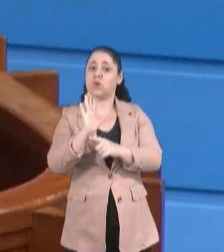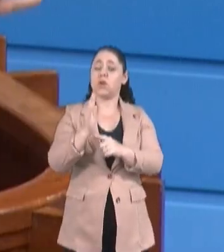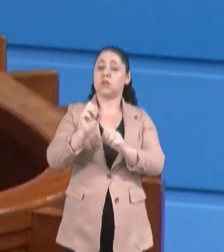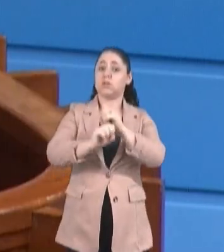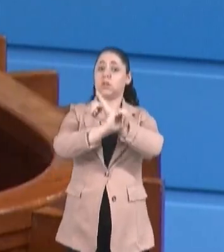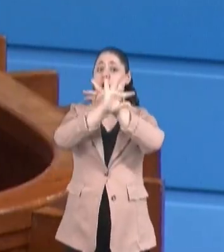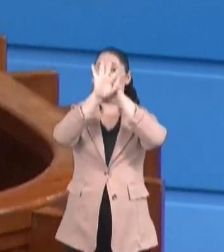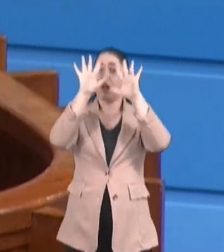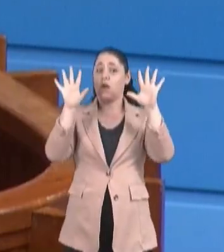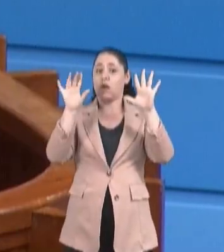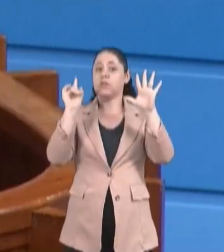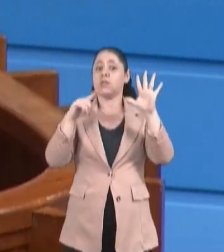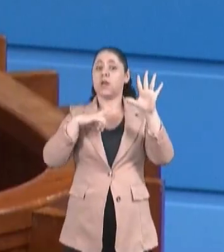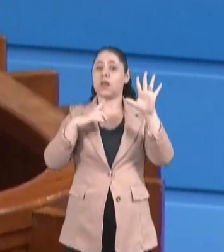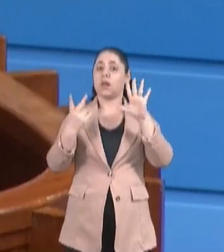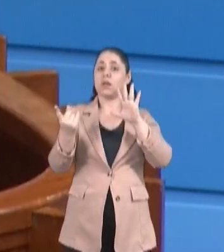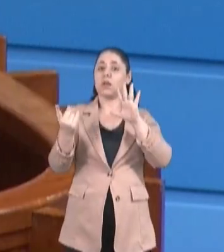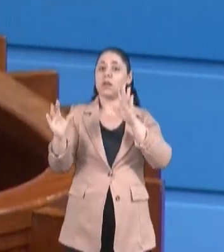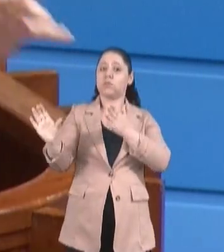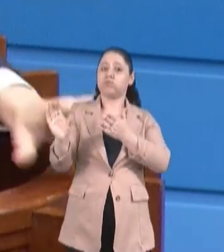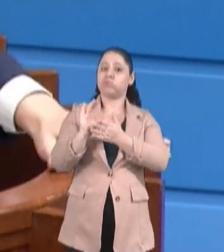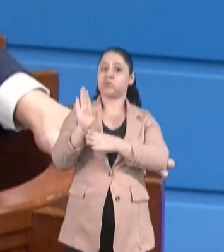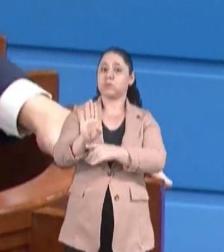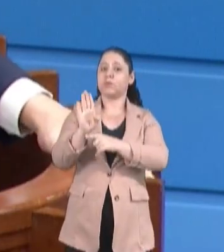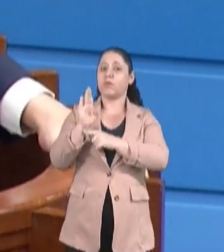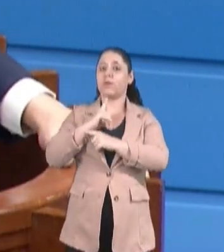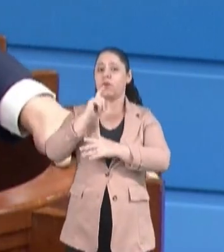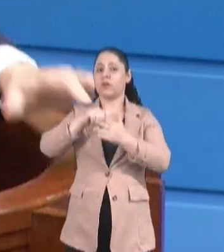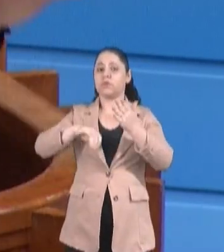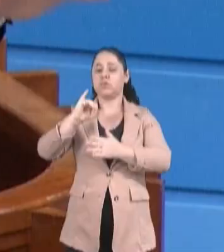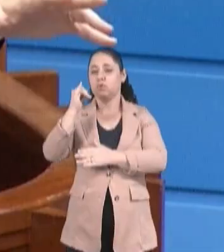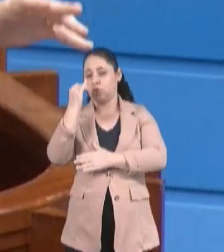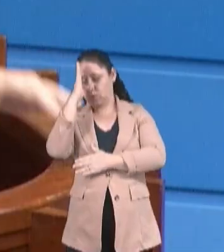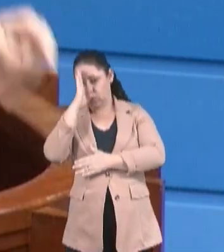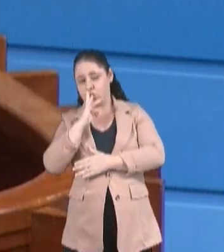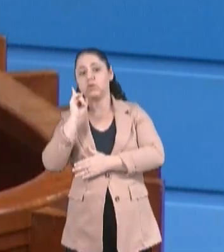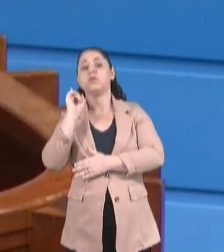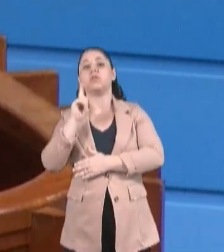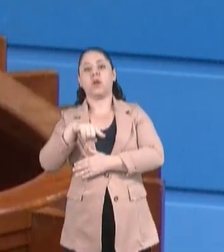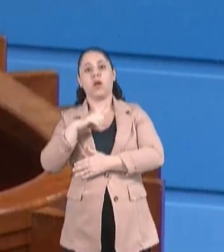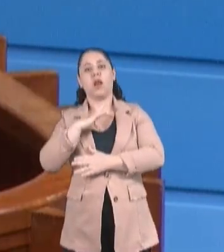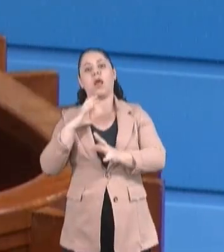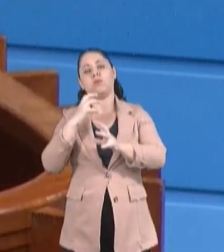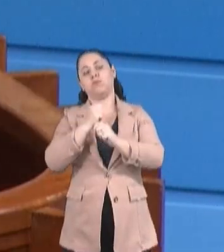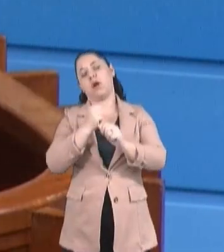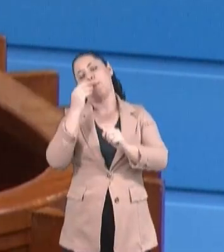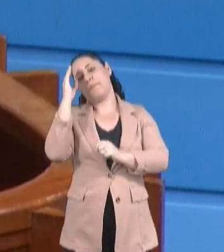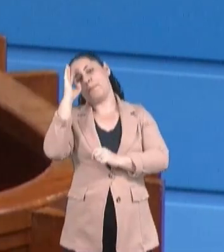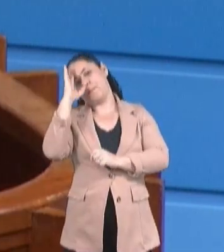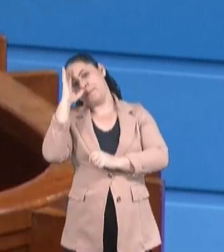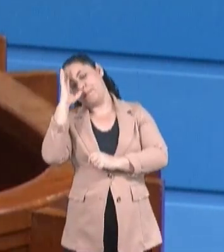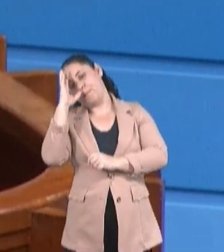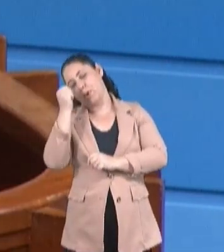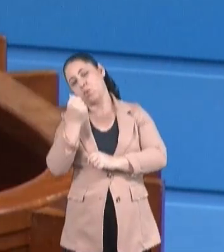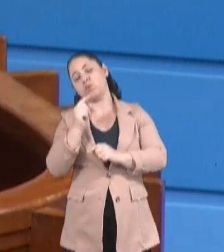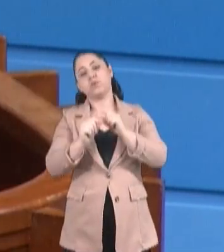simples transparência daqueles que recebem benefício fiscal já resultaria um resultado